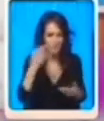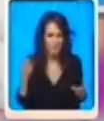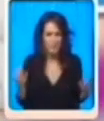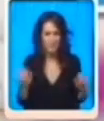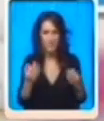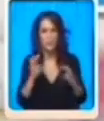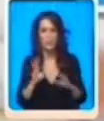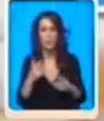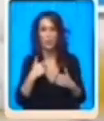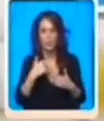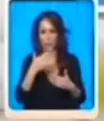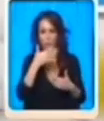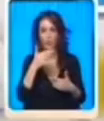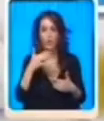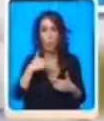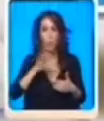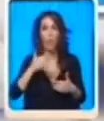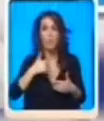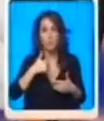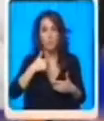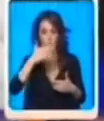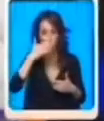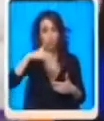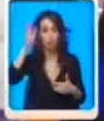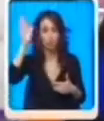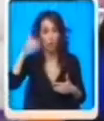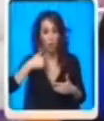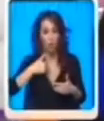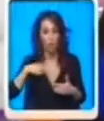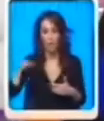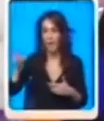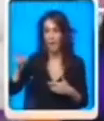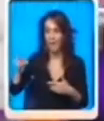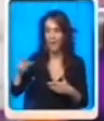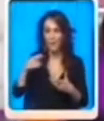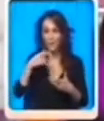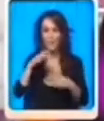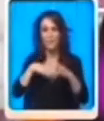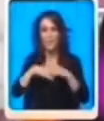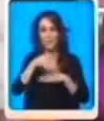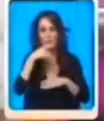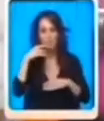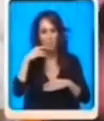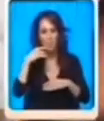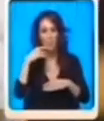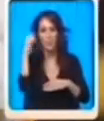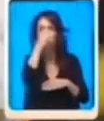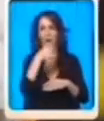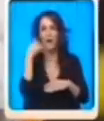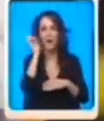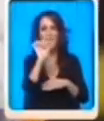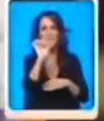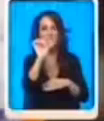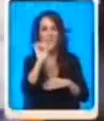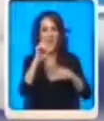Olha, quando eu fiz anos, eles até fizeram um bolo com a figura